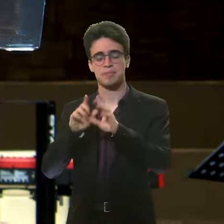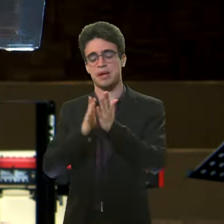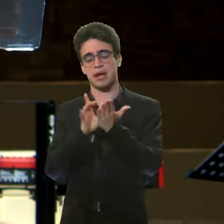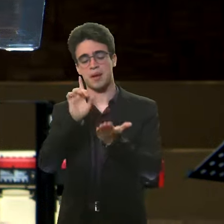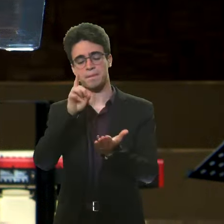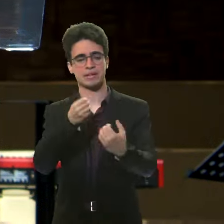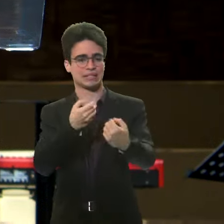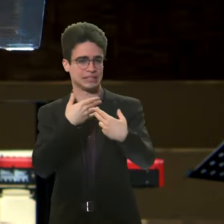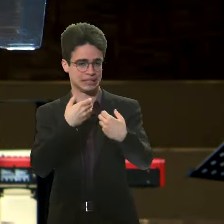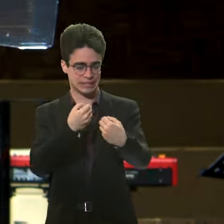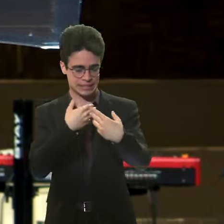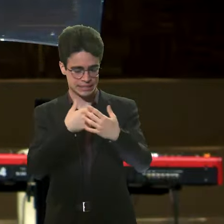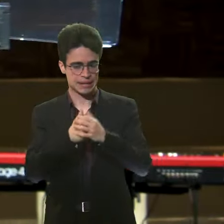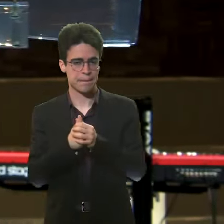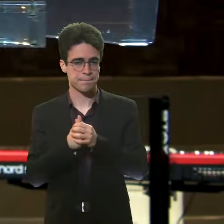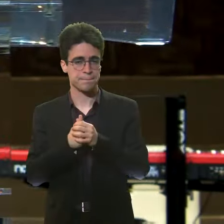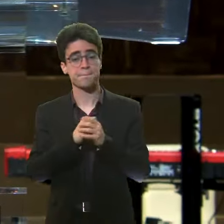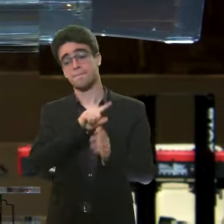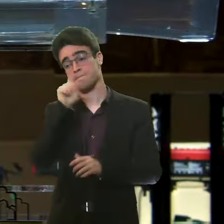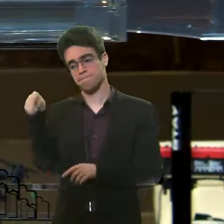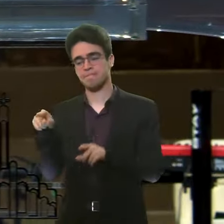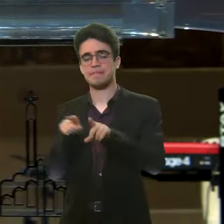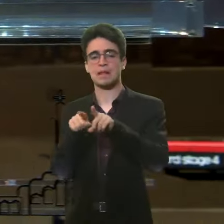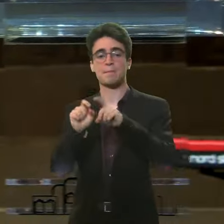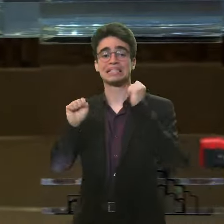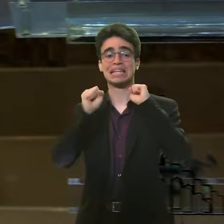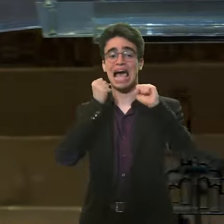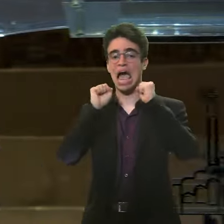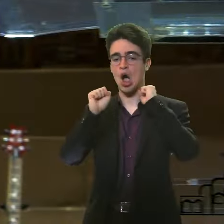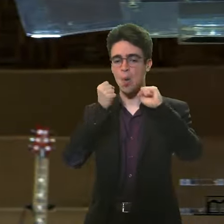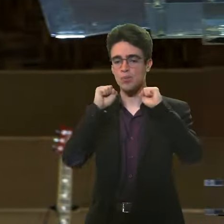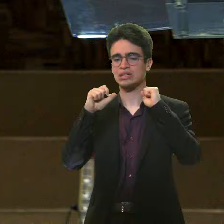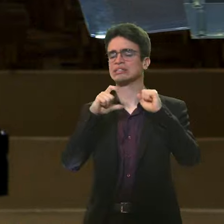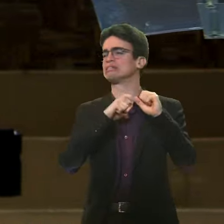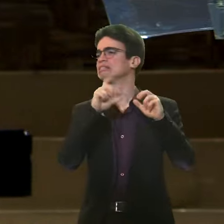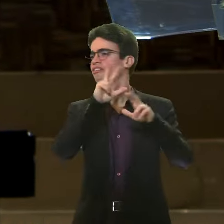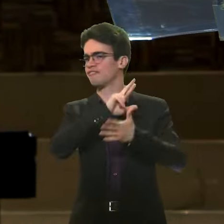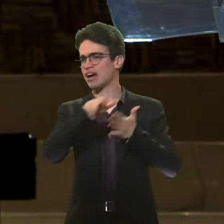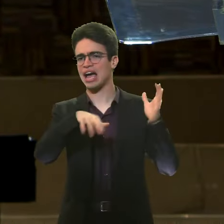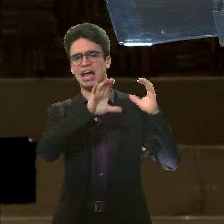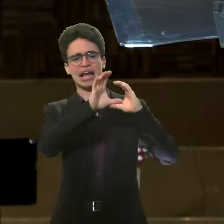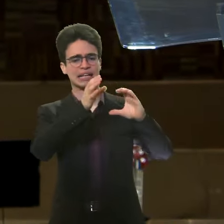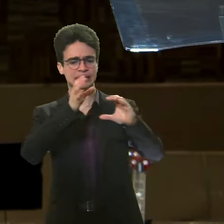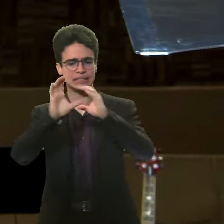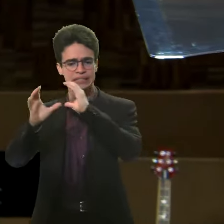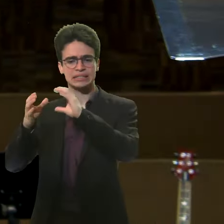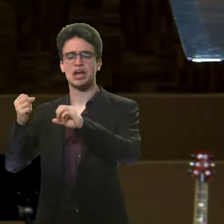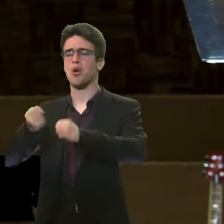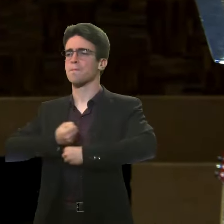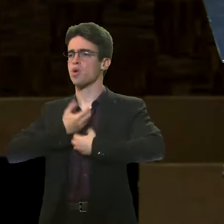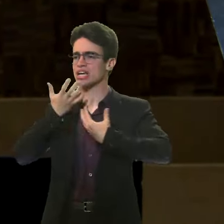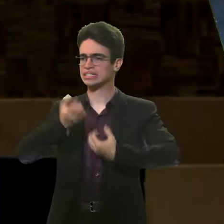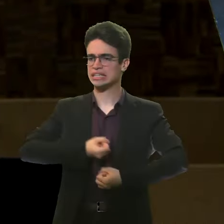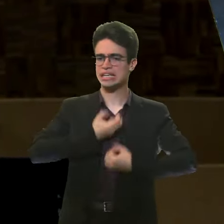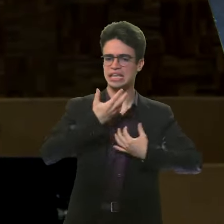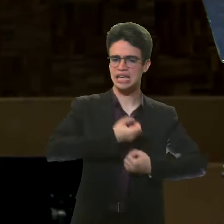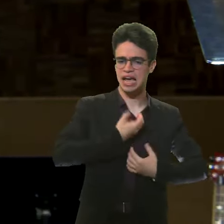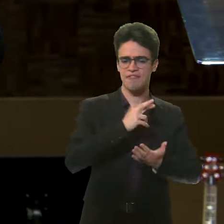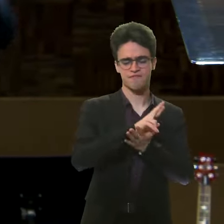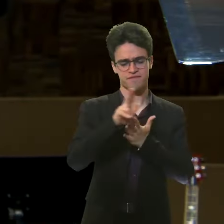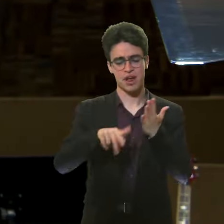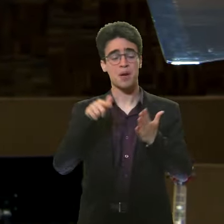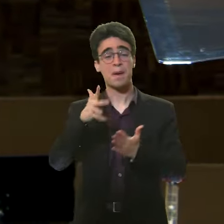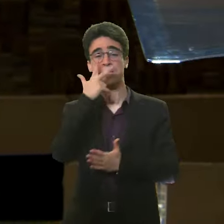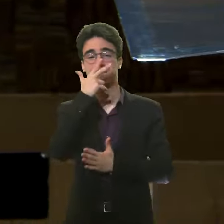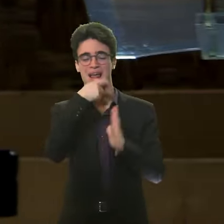O livro de Salmos traz ali várias canções, várias poesias. E é interessante porque parece um livro de oração, um caderno de oração.